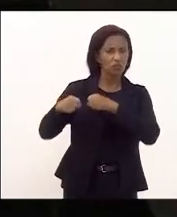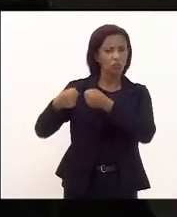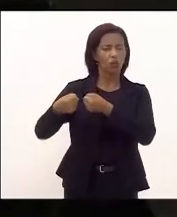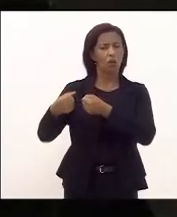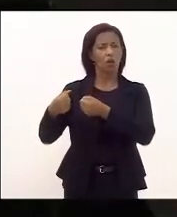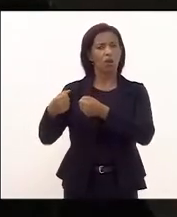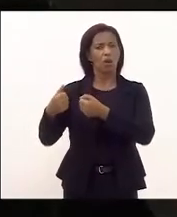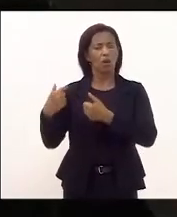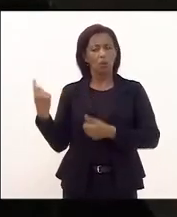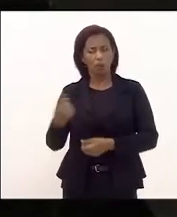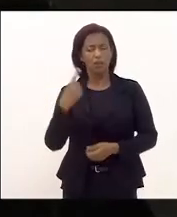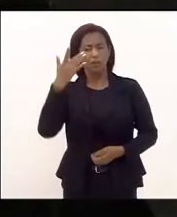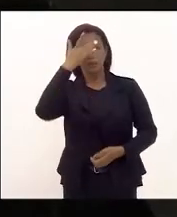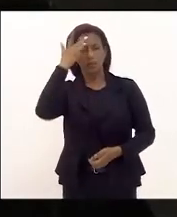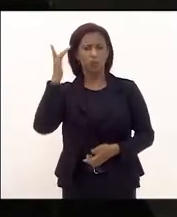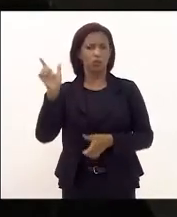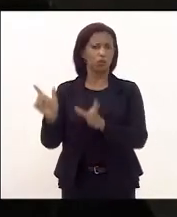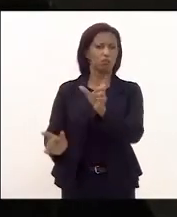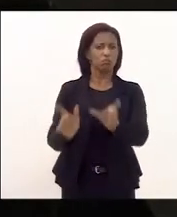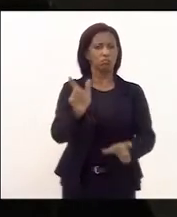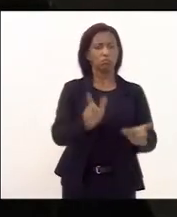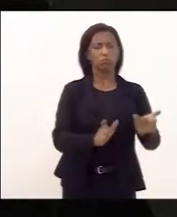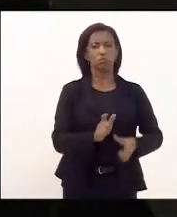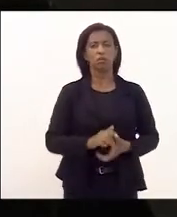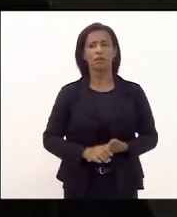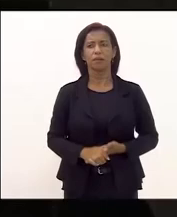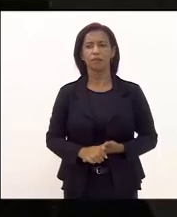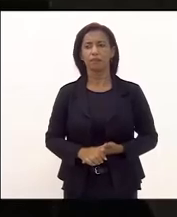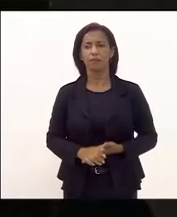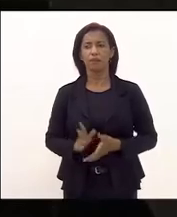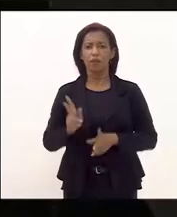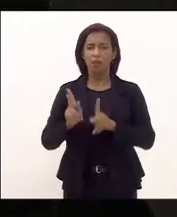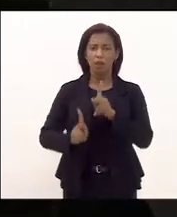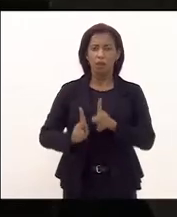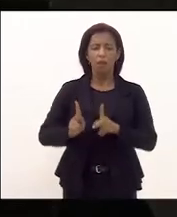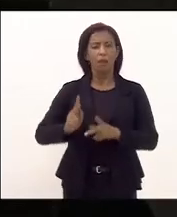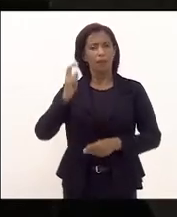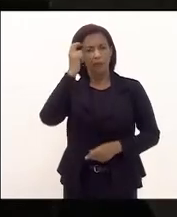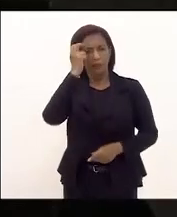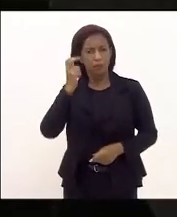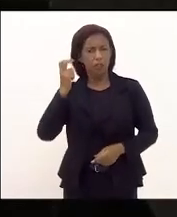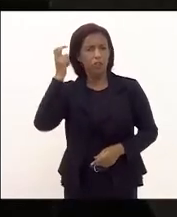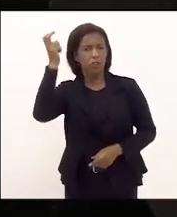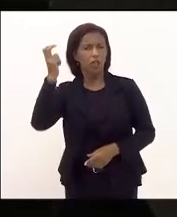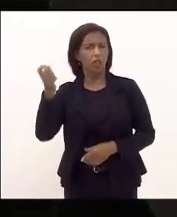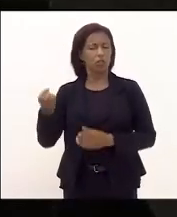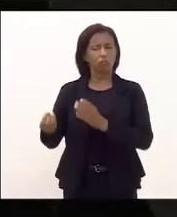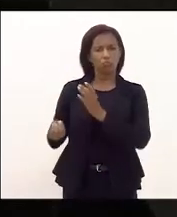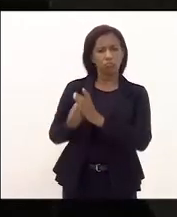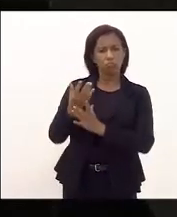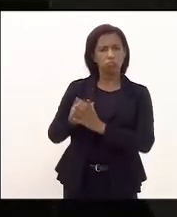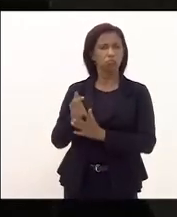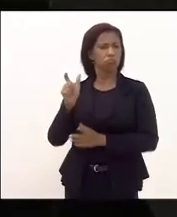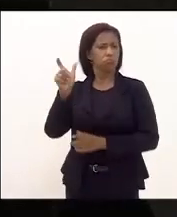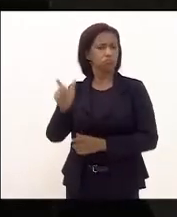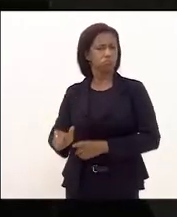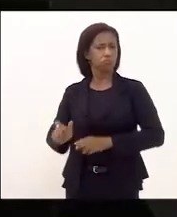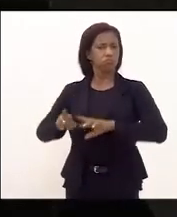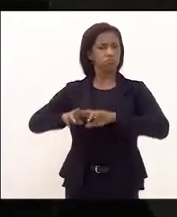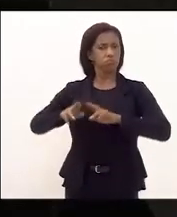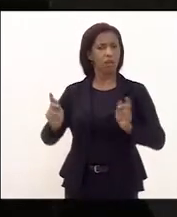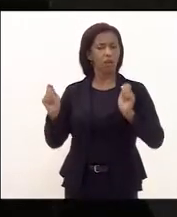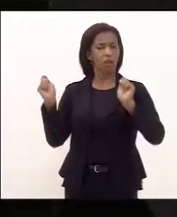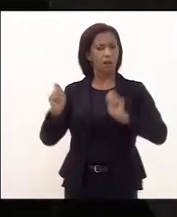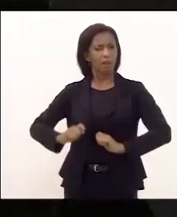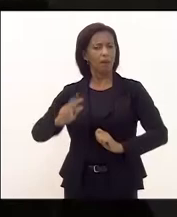começar pela nossa gente, Marta. A começar pela nossa gente. Esse povo inteligente, criativo, irreverente, capaz